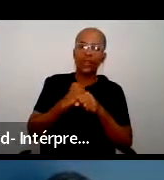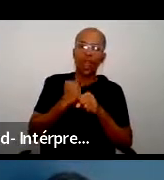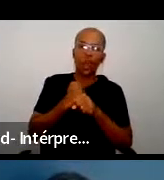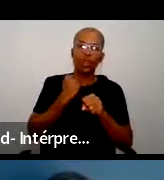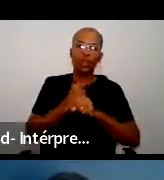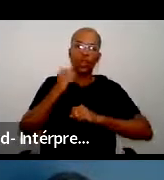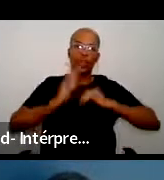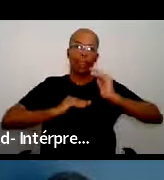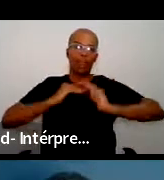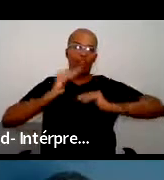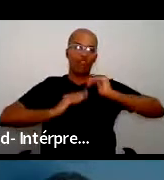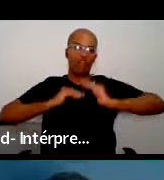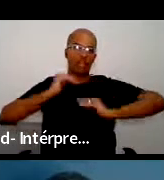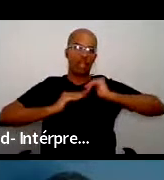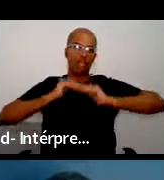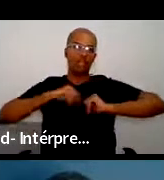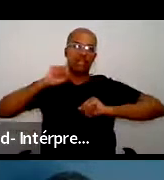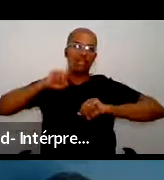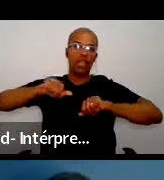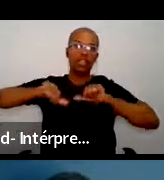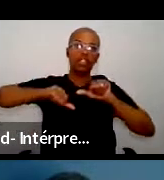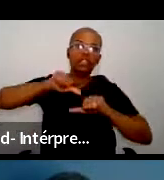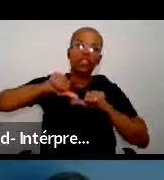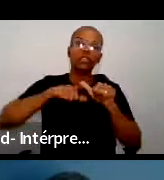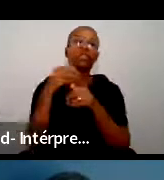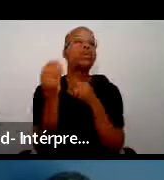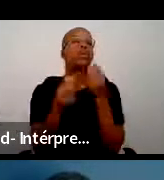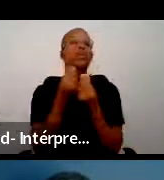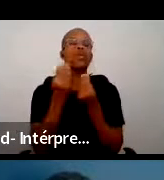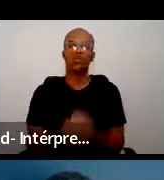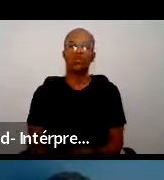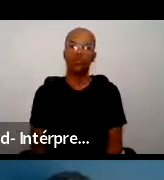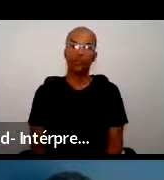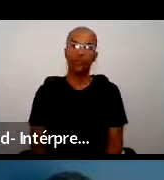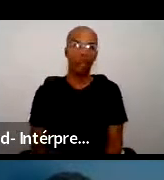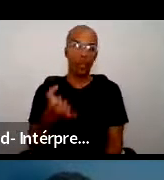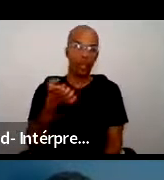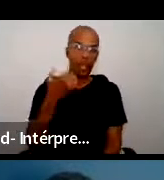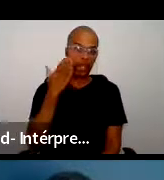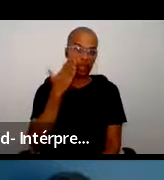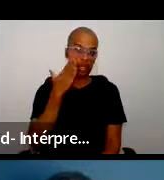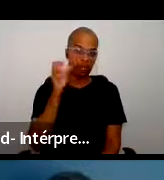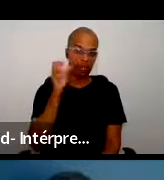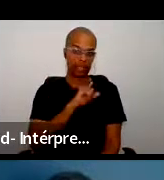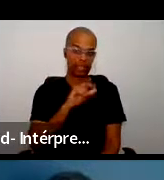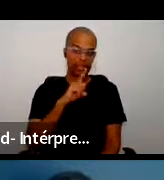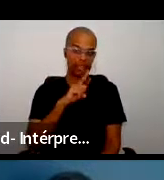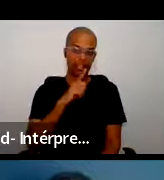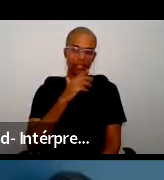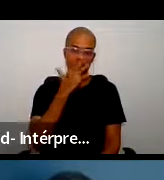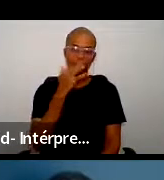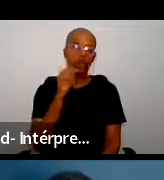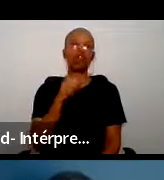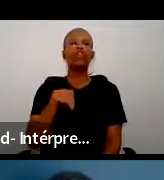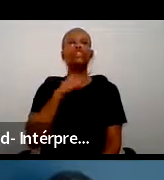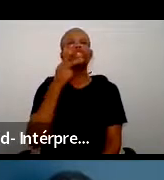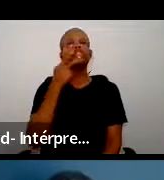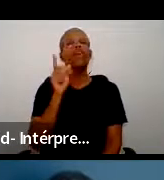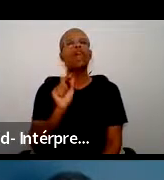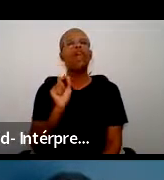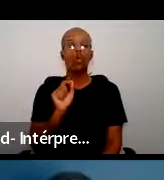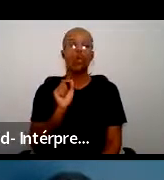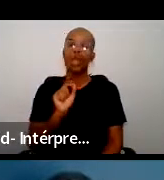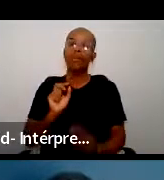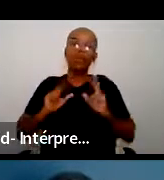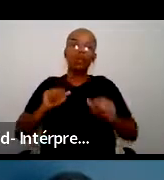práticas que sejam transformadoras? Eu queria saber se vocês têm aí, o que vocês diriam para os professores que estão